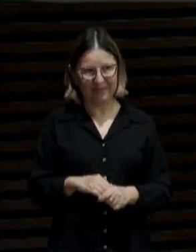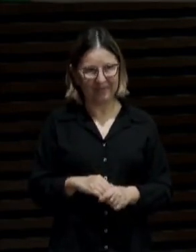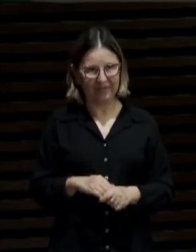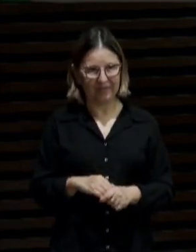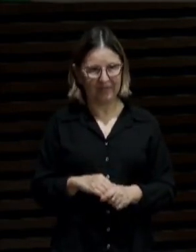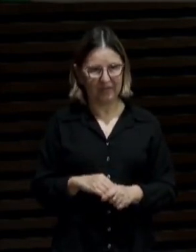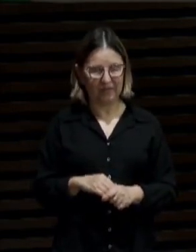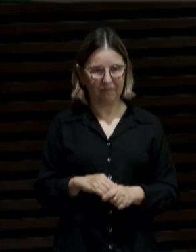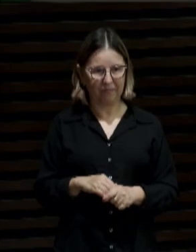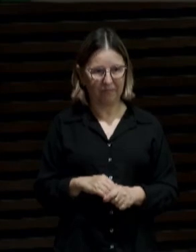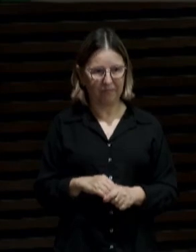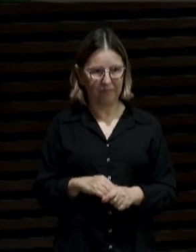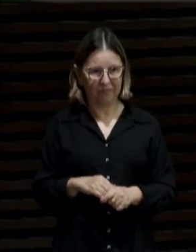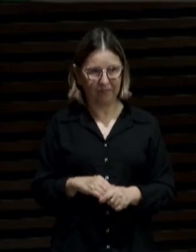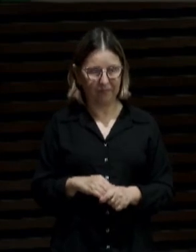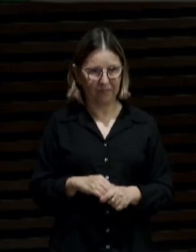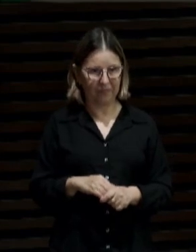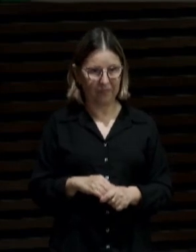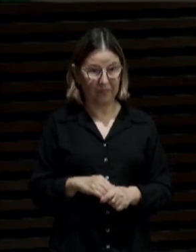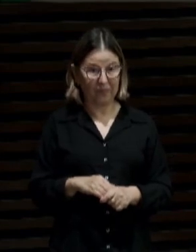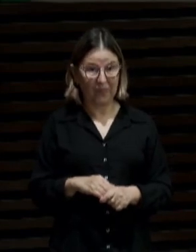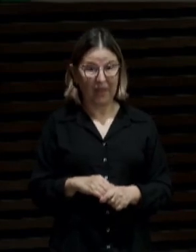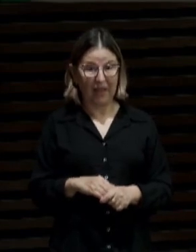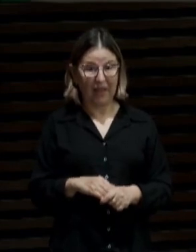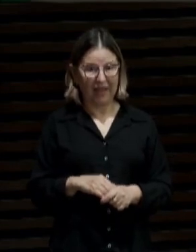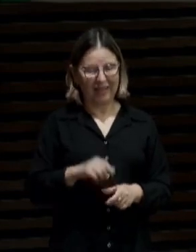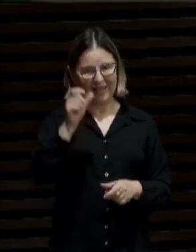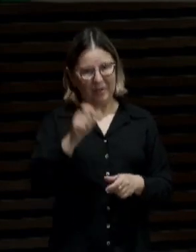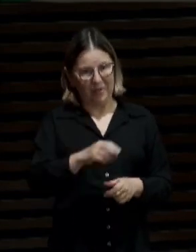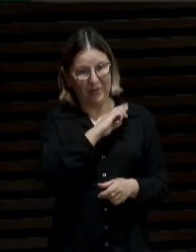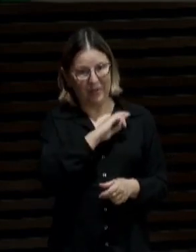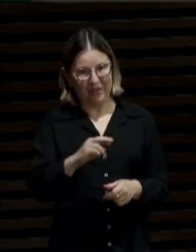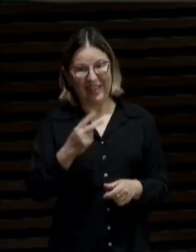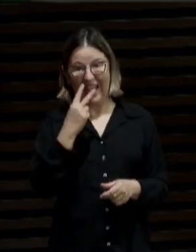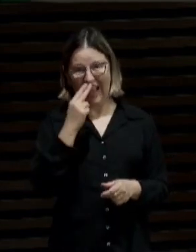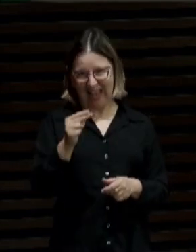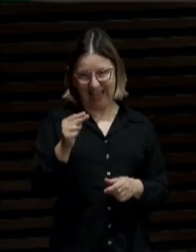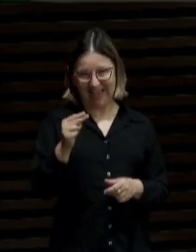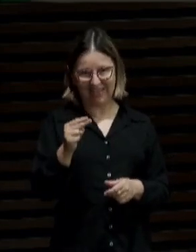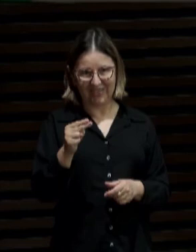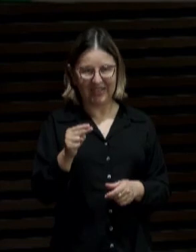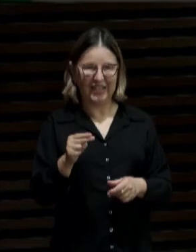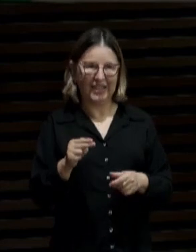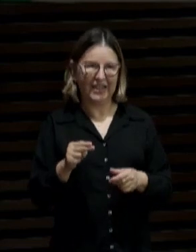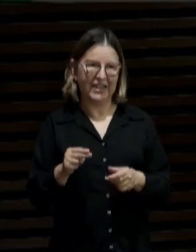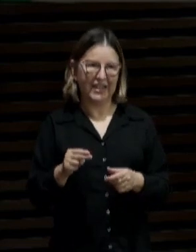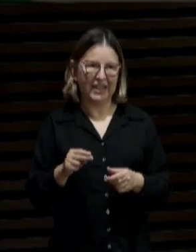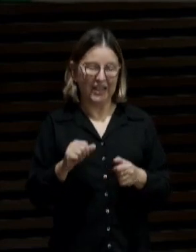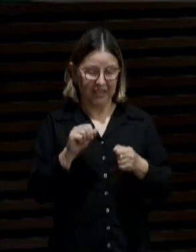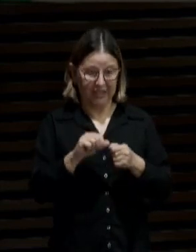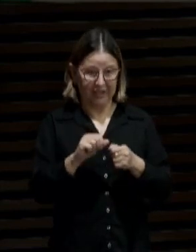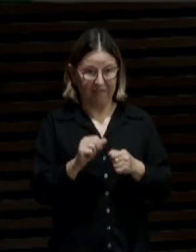Esse é o caminho equivocado da religião. O mérito da autossalvação, as coisas que fazem aqui são para que se conquistem o